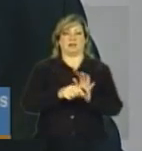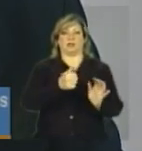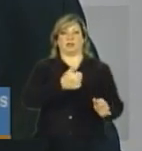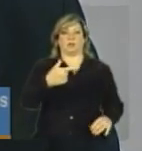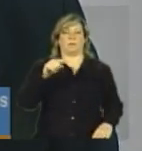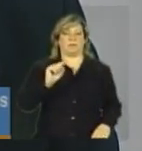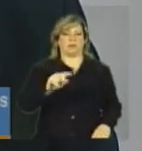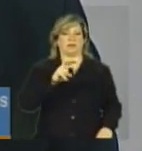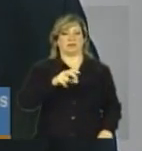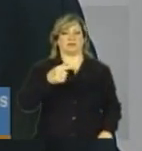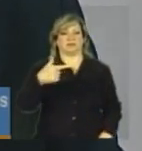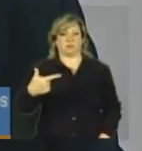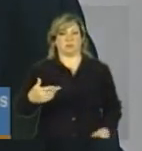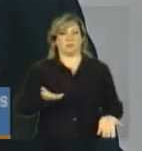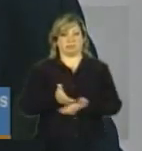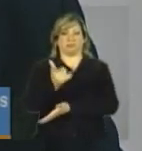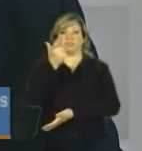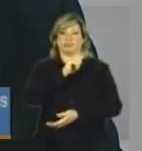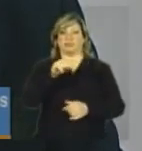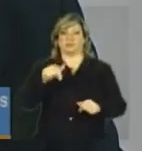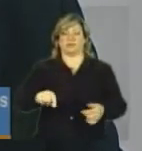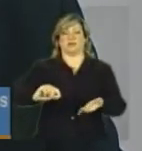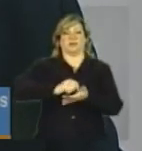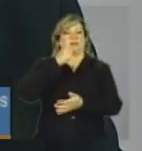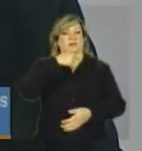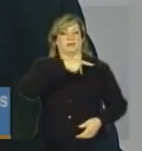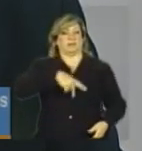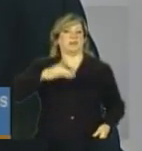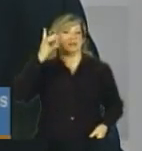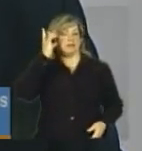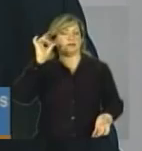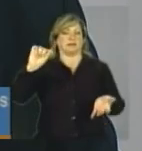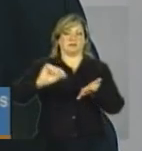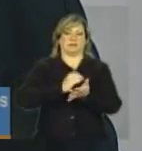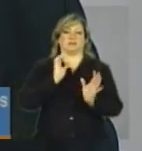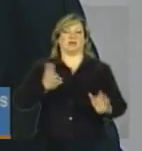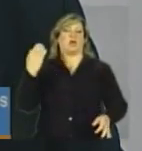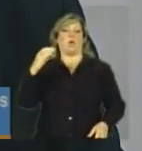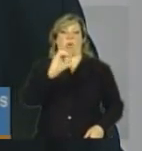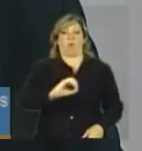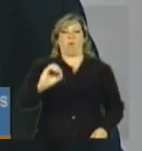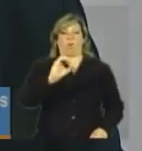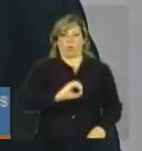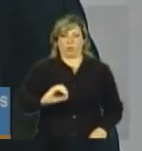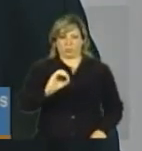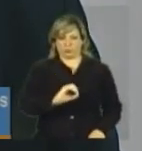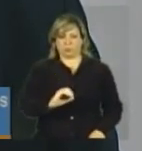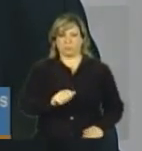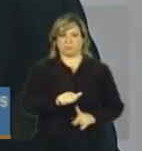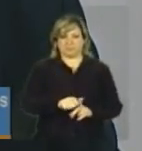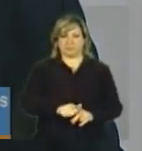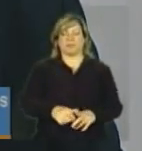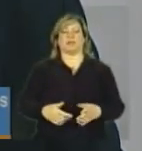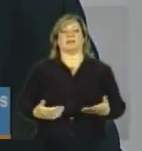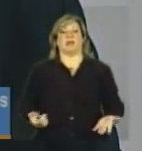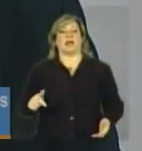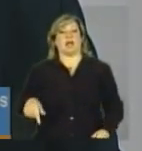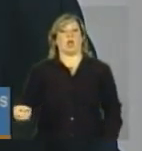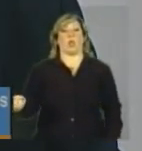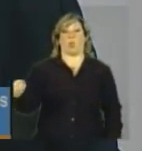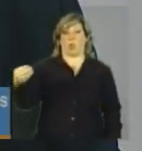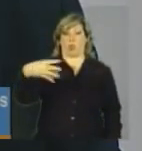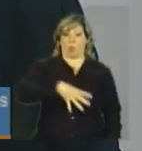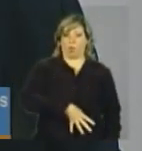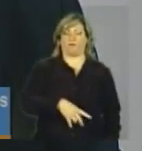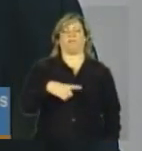572, aprovada agora e sancionada pela presidenta Dilma eh em outubro passado. e que esta nova